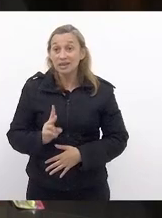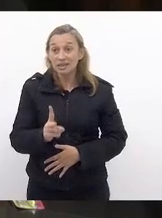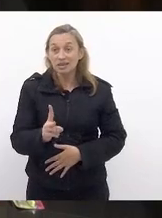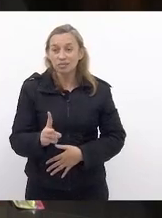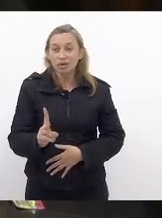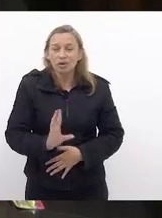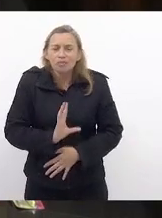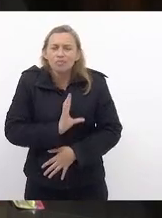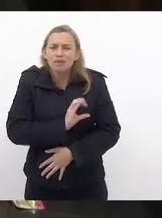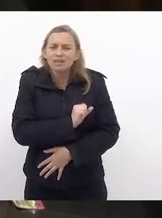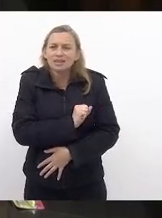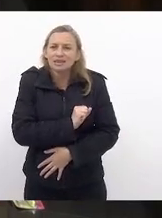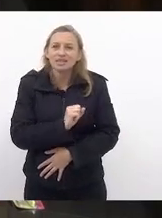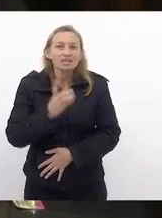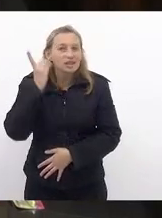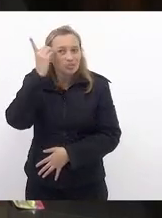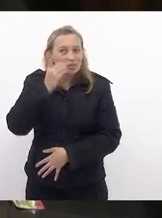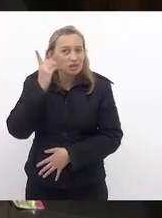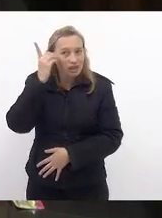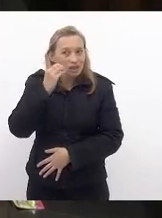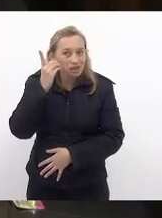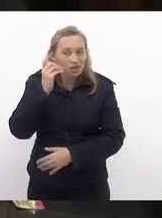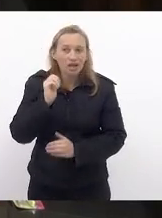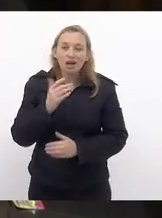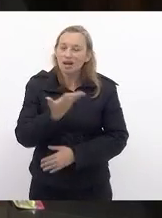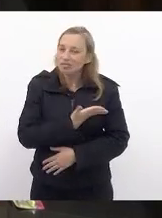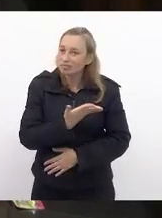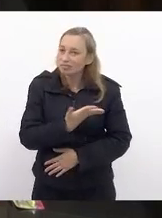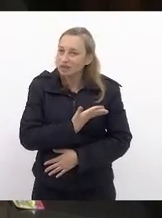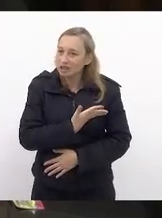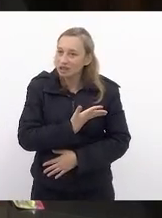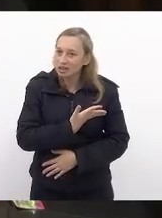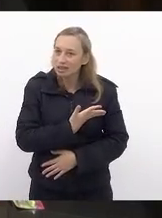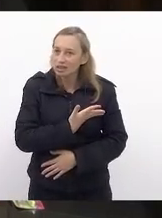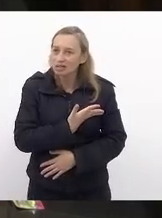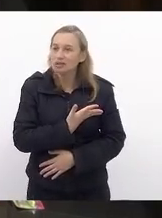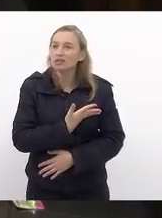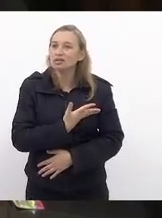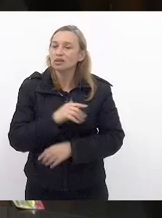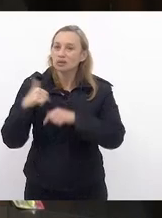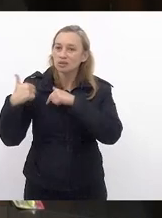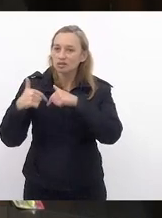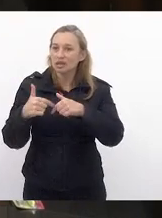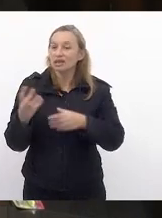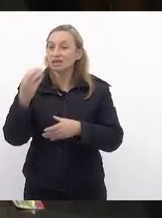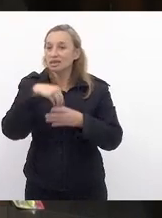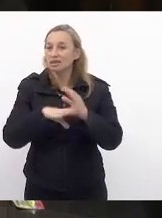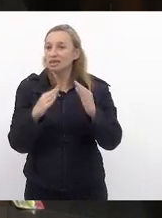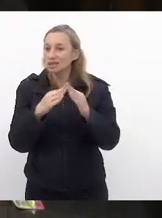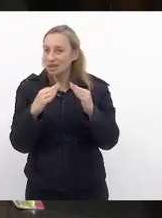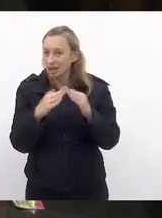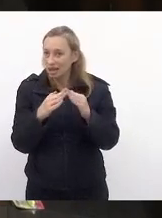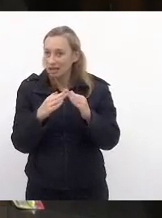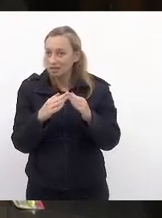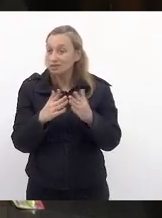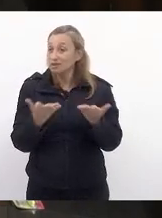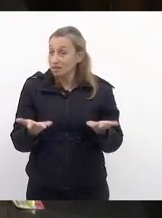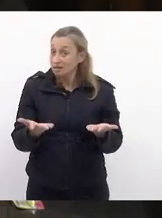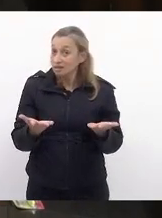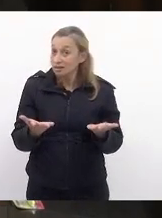sempre uma querida deputada e companheira do conservadorismo aqui dentro dessa casa